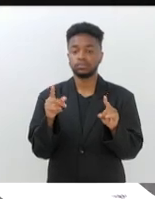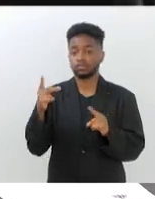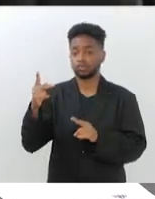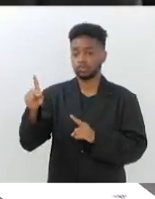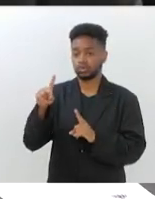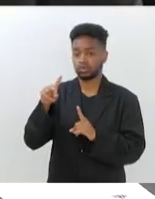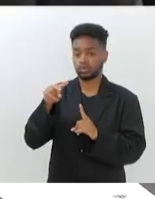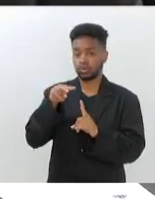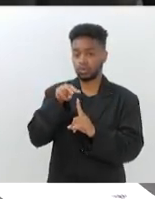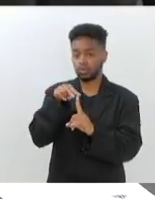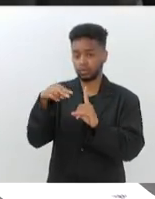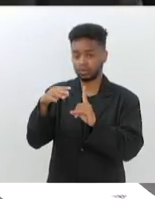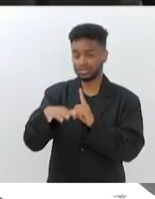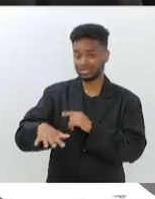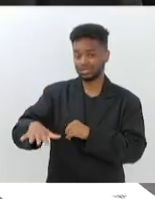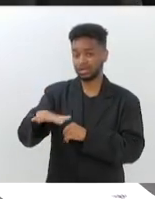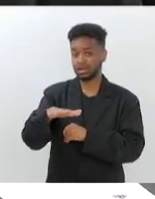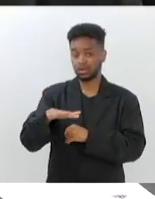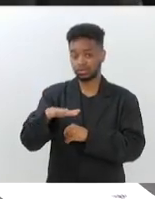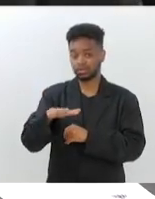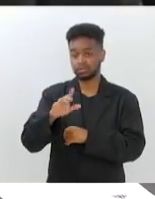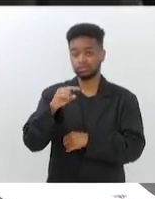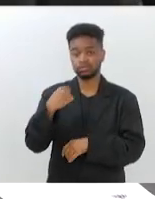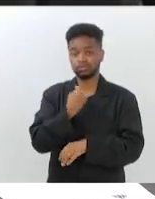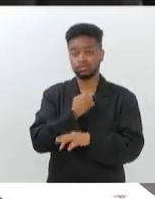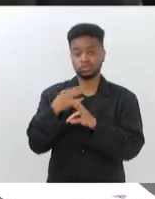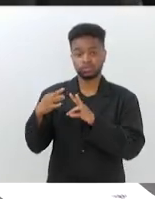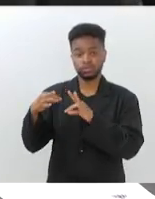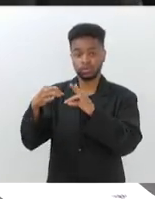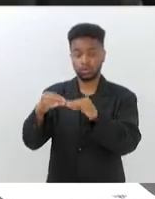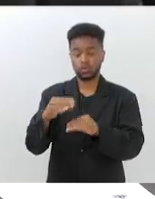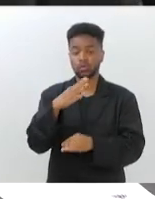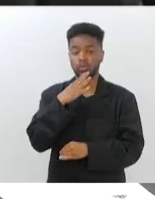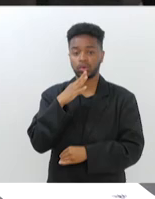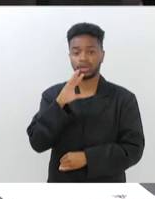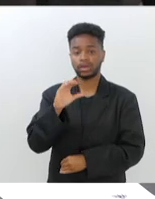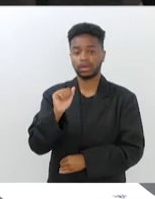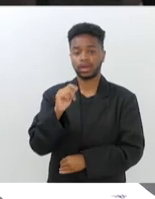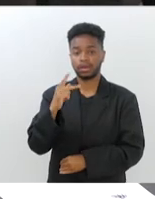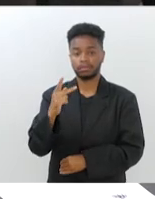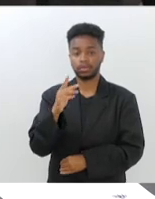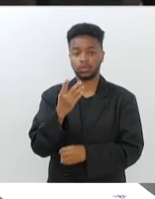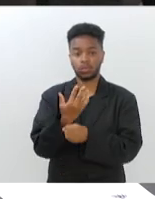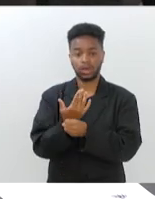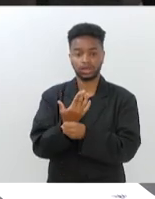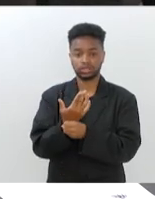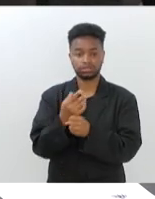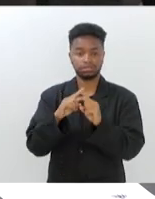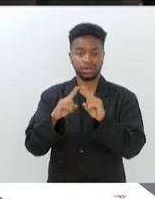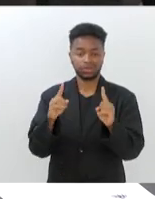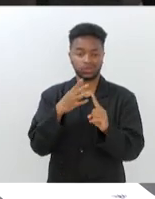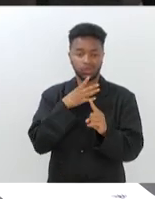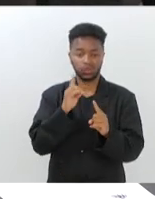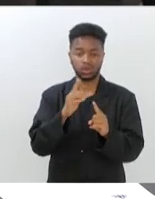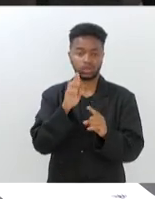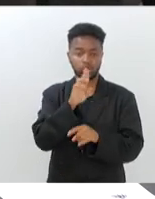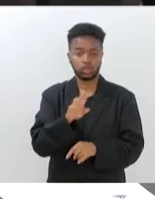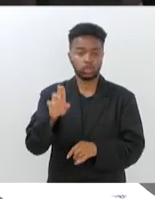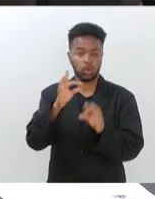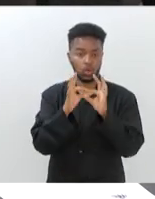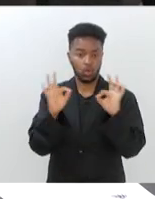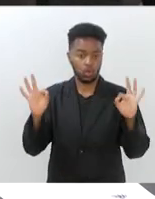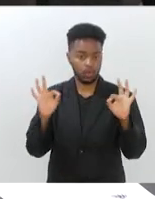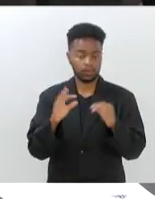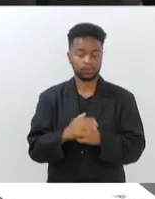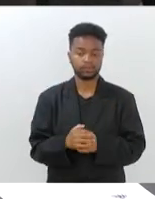vista geral todos nós conhecemos o Cap erge e não sobr nomes né E como